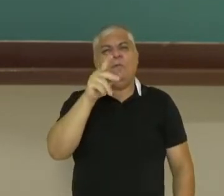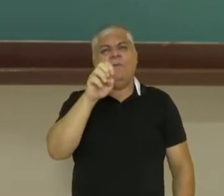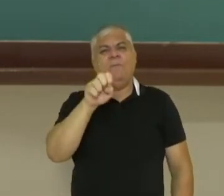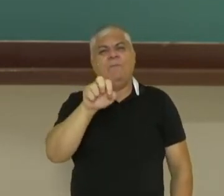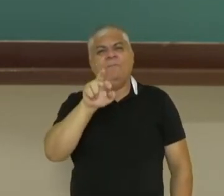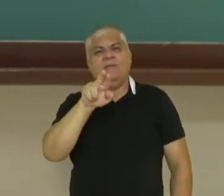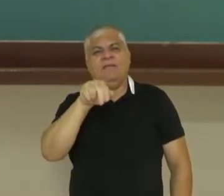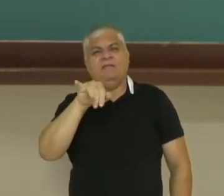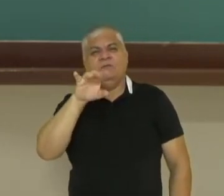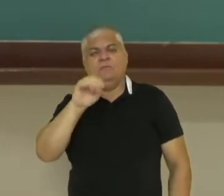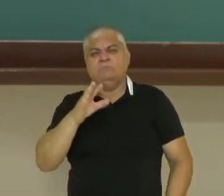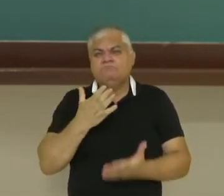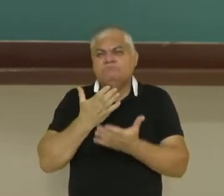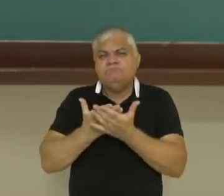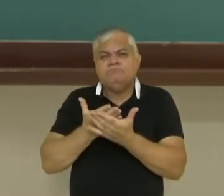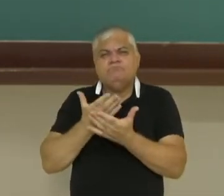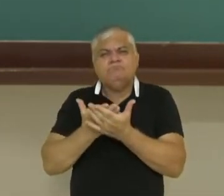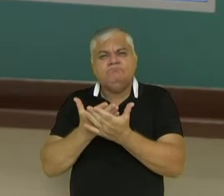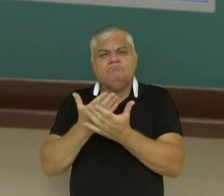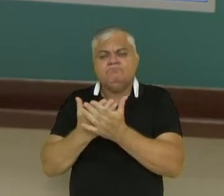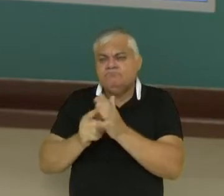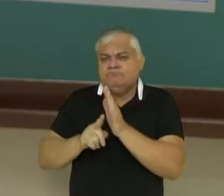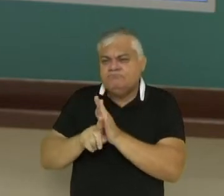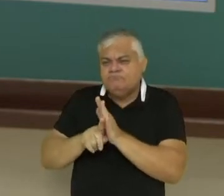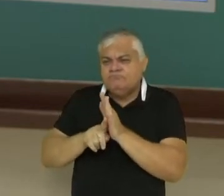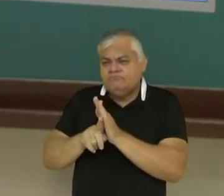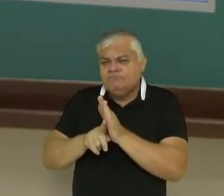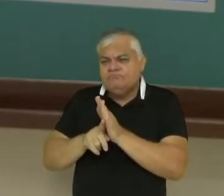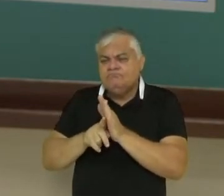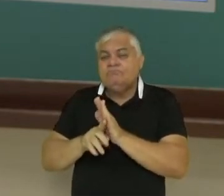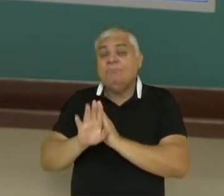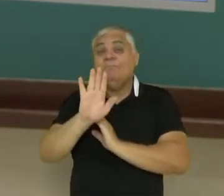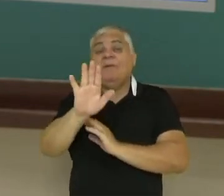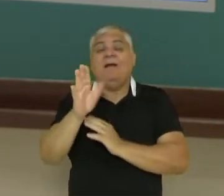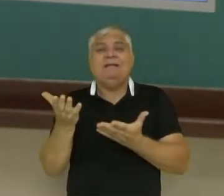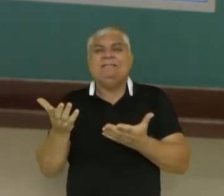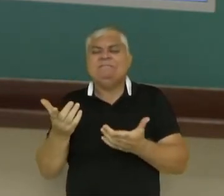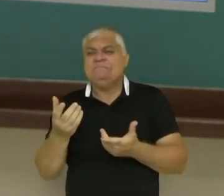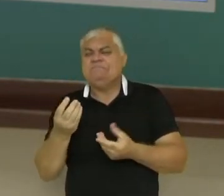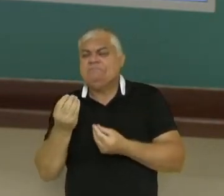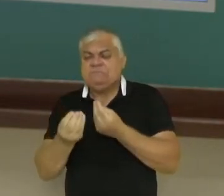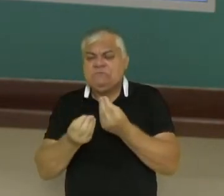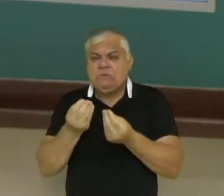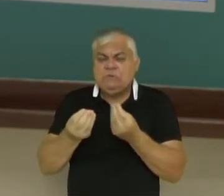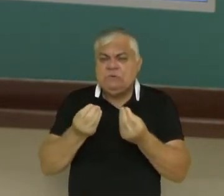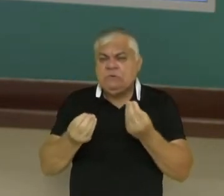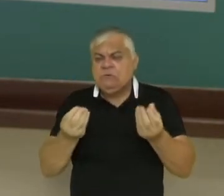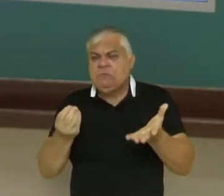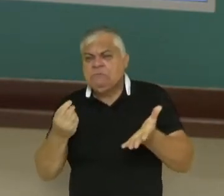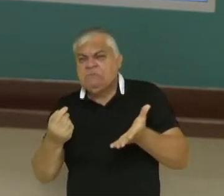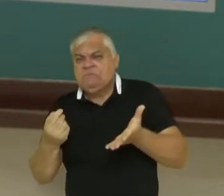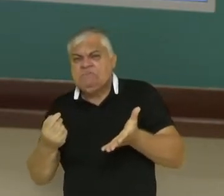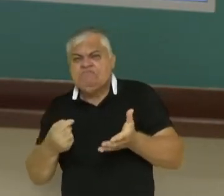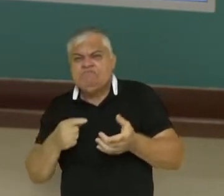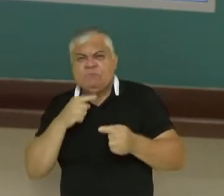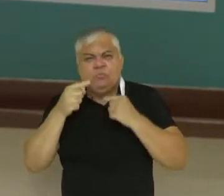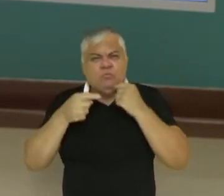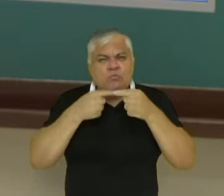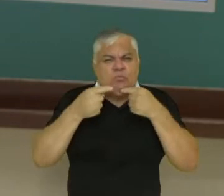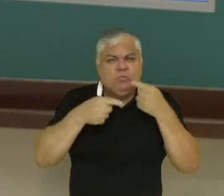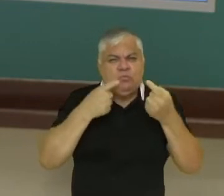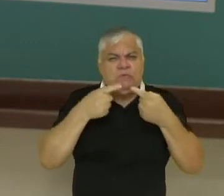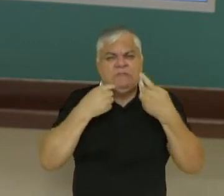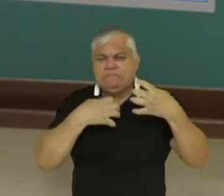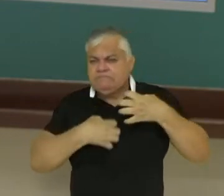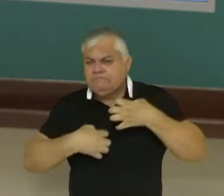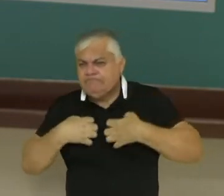né, passos para isso. Só que nós tínhamos um problema bem sério aqui, que era a questão, né, dos questionamentos, né? A